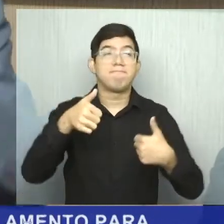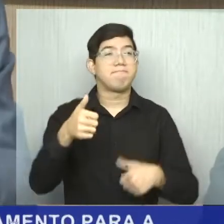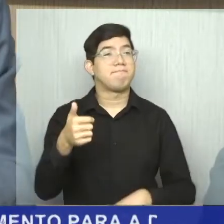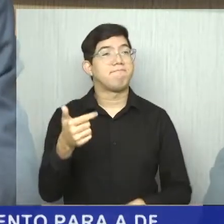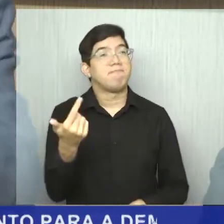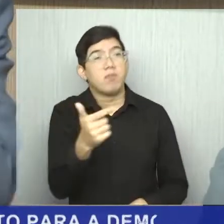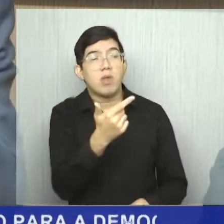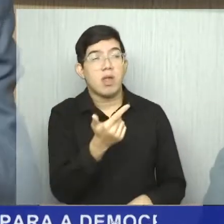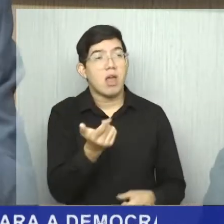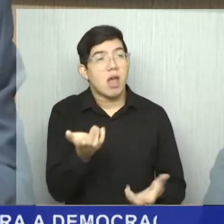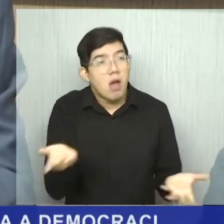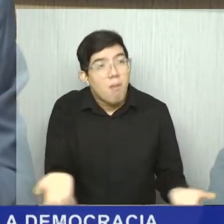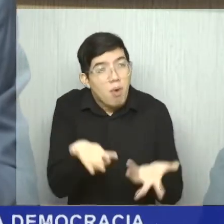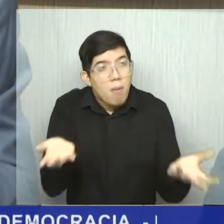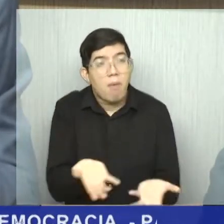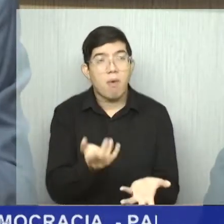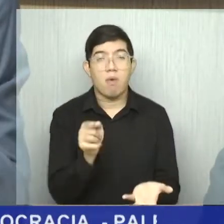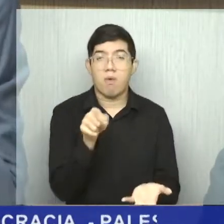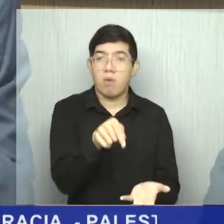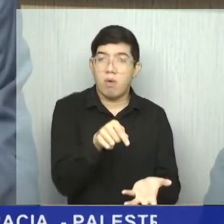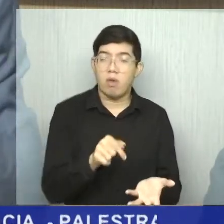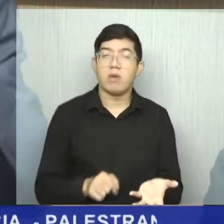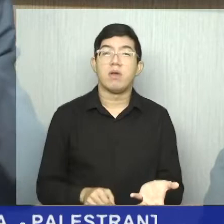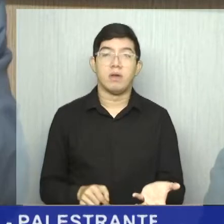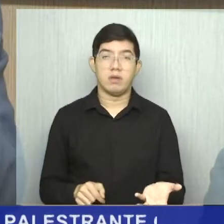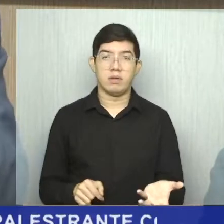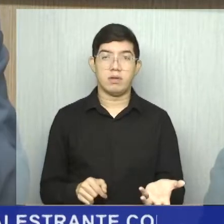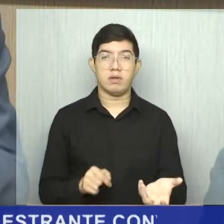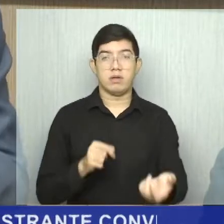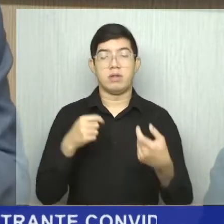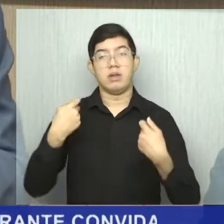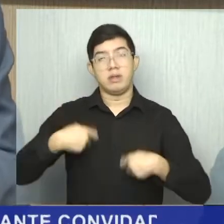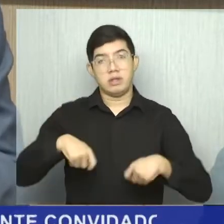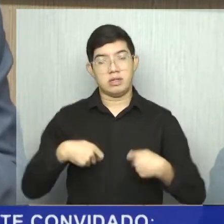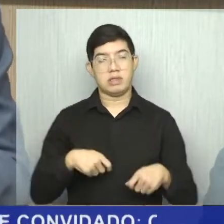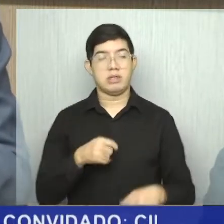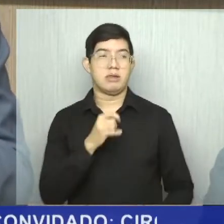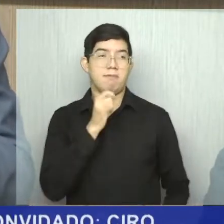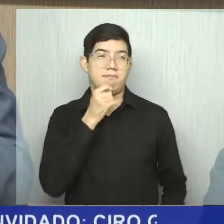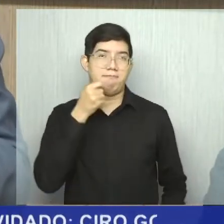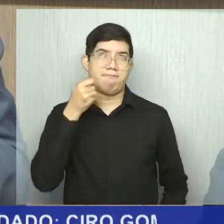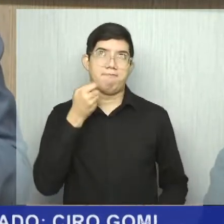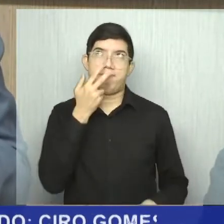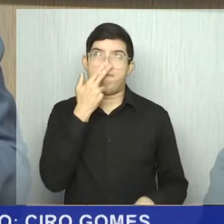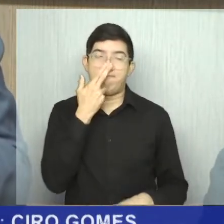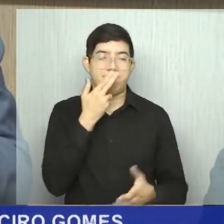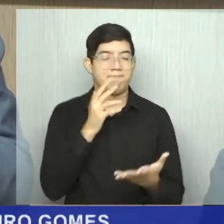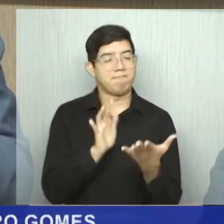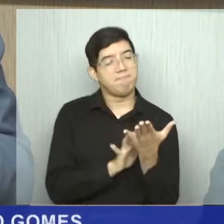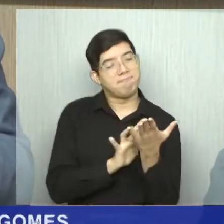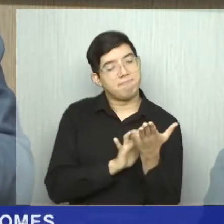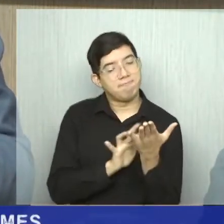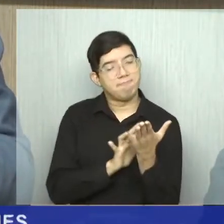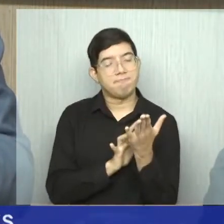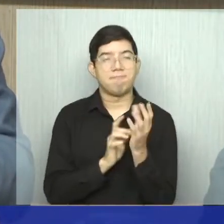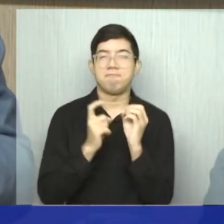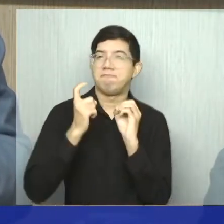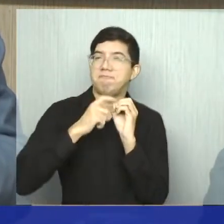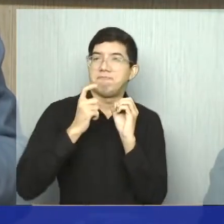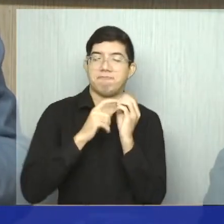diária, porque isso não é trivial. O garoto, se não tiver o tablet, o celular, que vê o TikTok, que